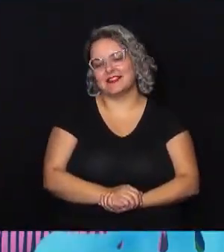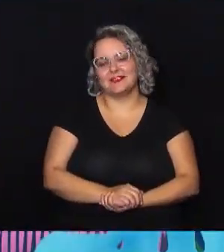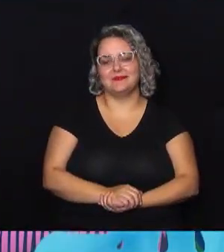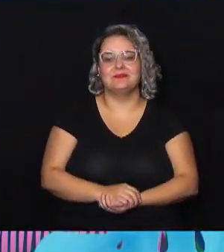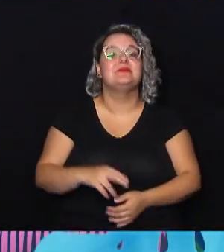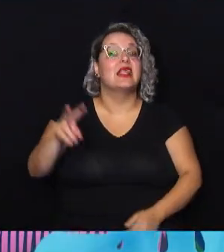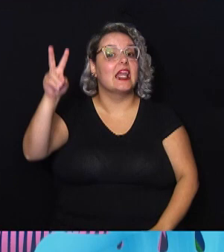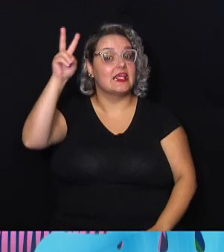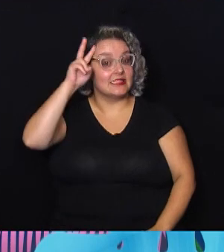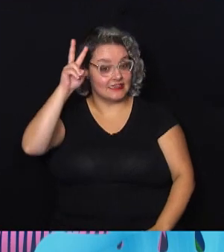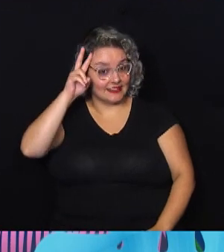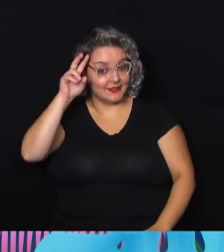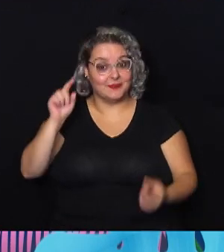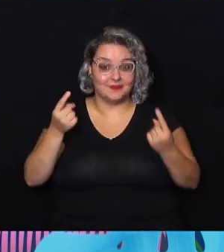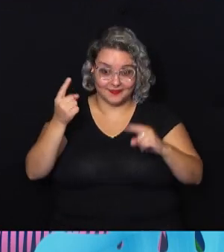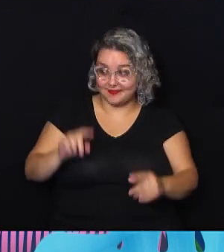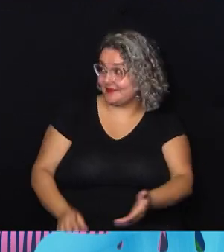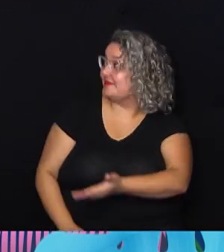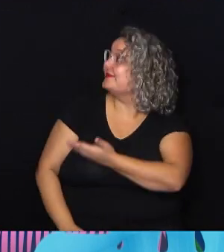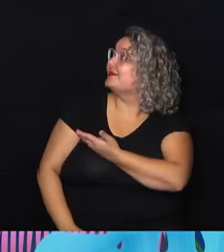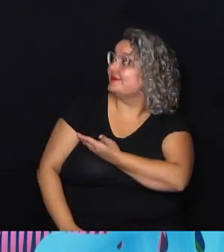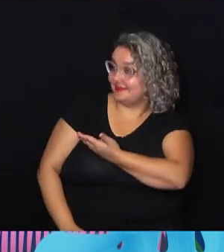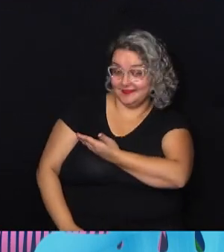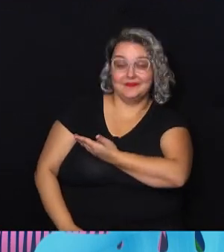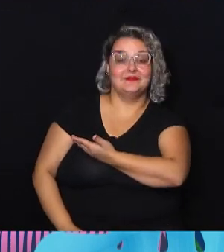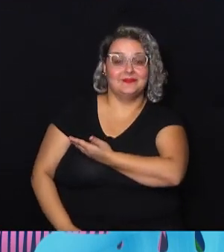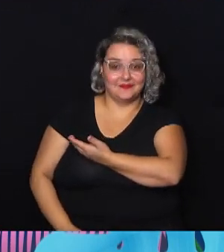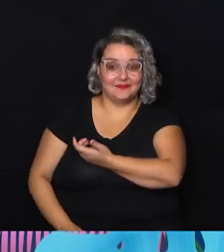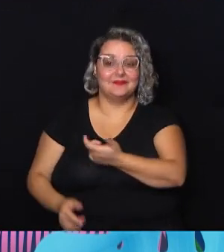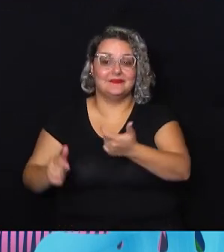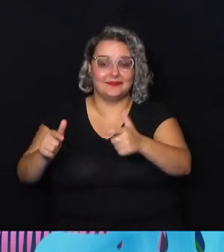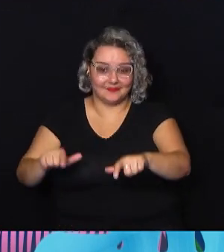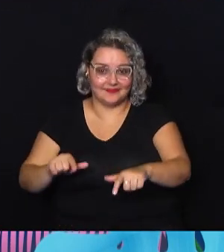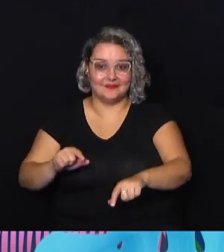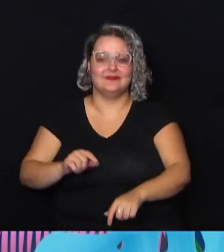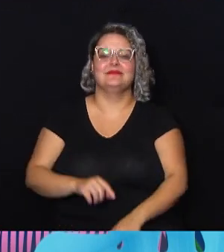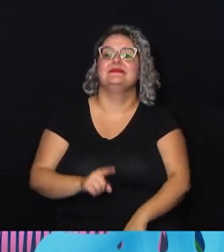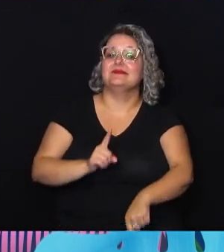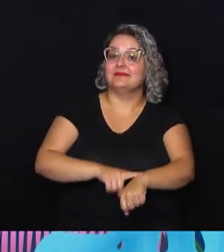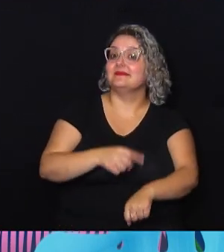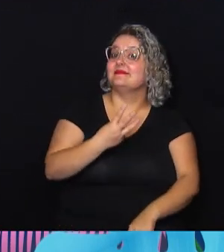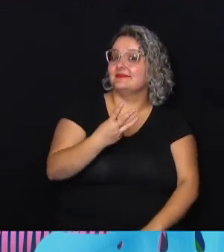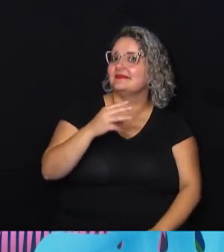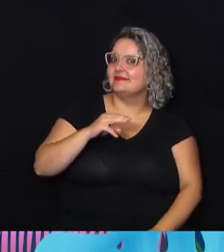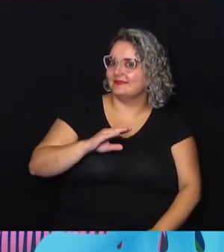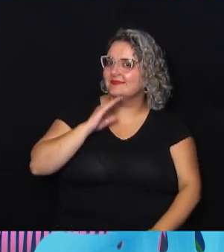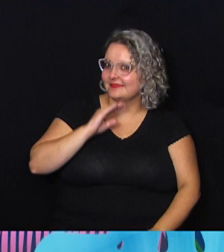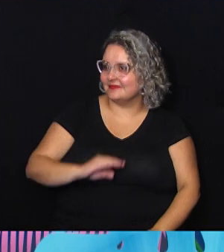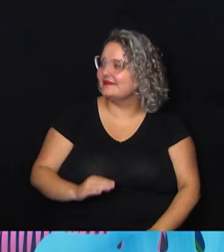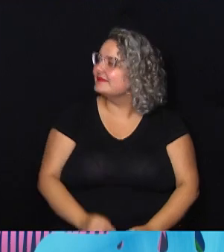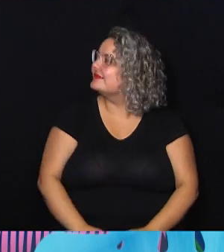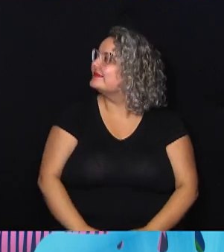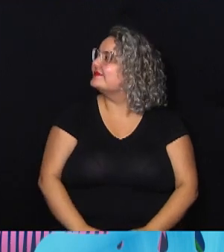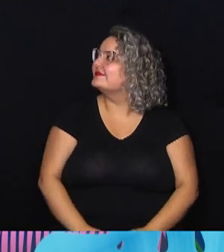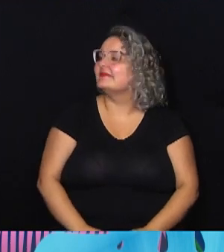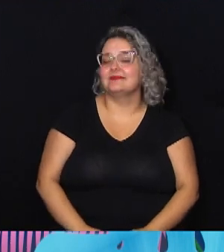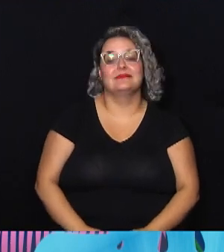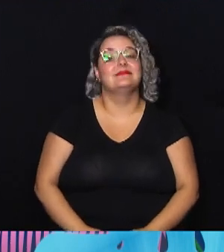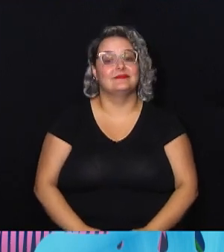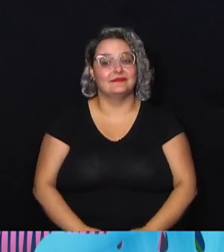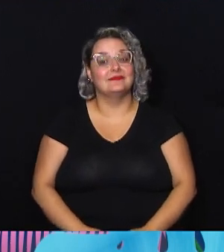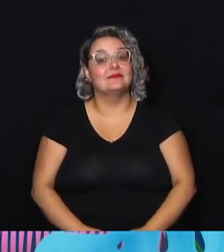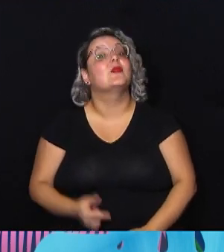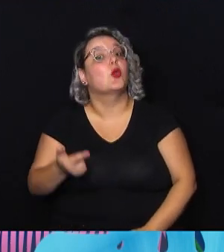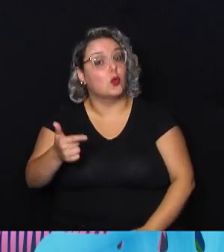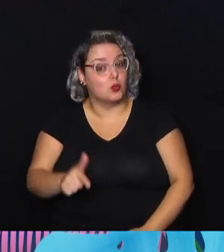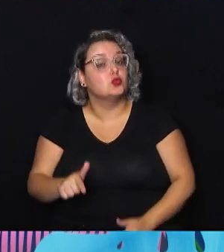Segunda de carnaval, Bloco do Cumpizeiro, em Barão Geraldo, a partir das 3 da tarde. O Bloco da Selva, também em